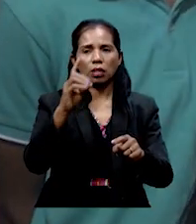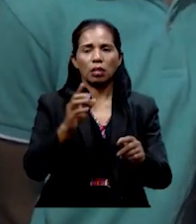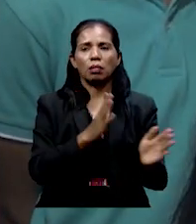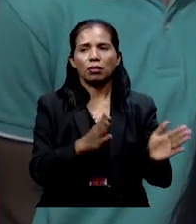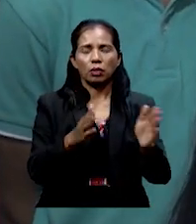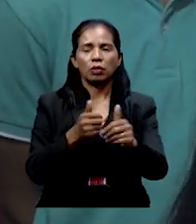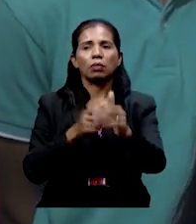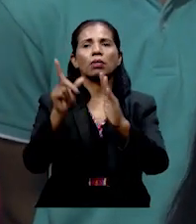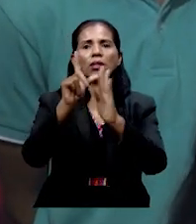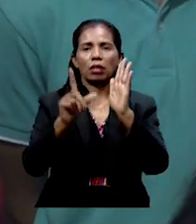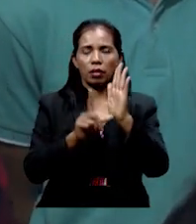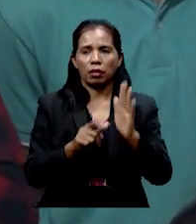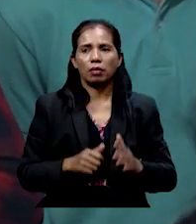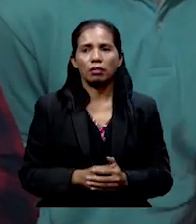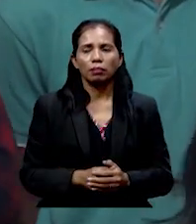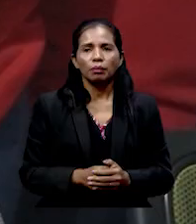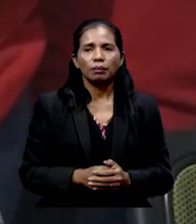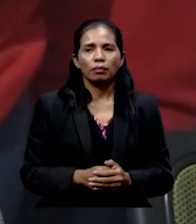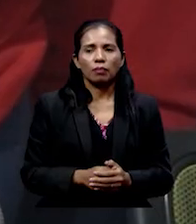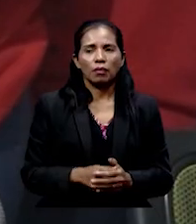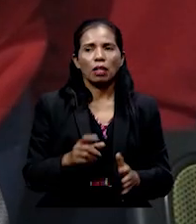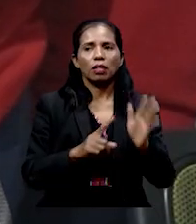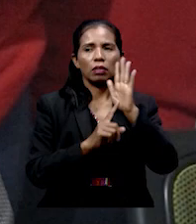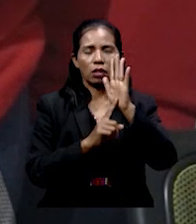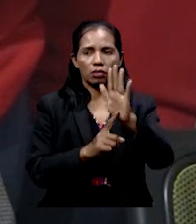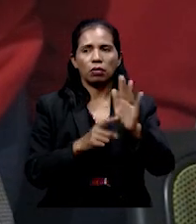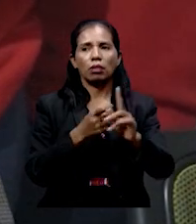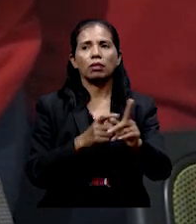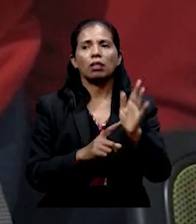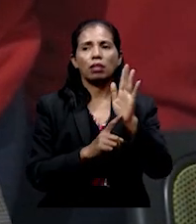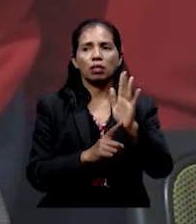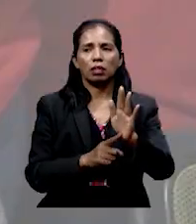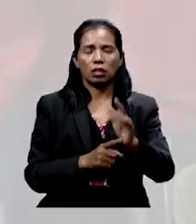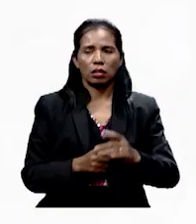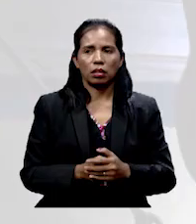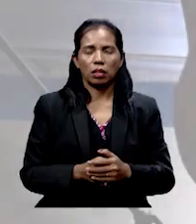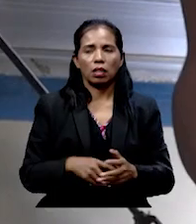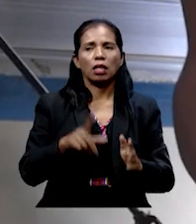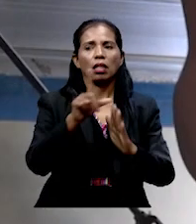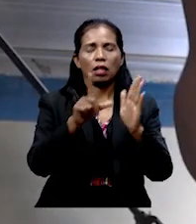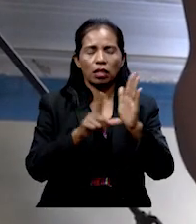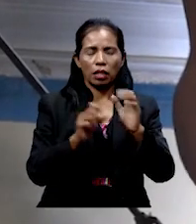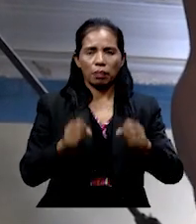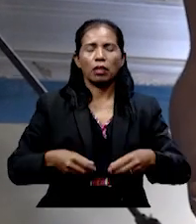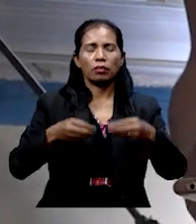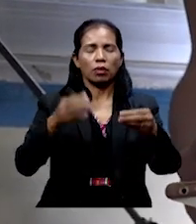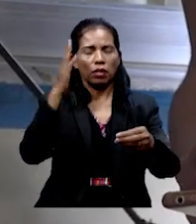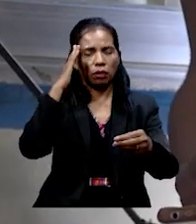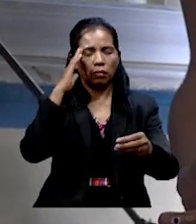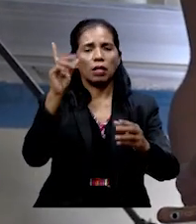dalan legal. Instrumento ida de tat forra no indet. Mas se lei bele forra no indet, é mala muda ni